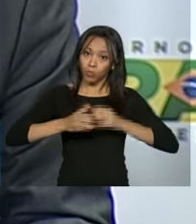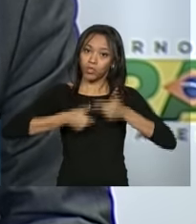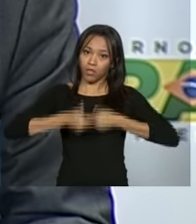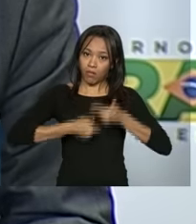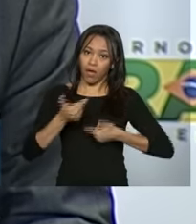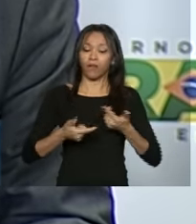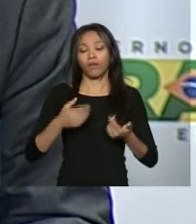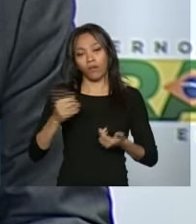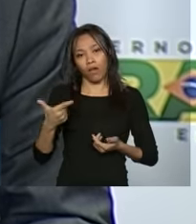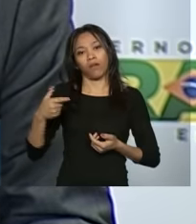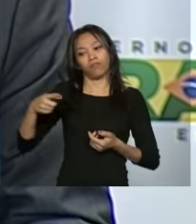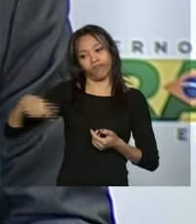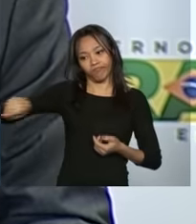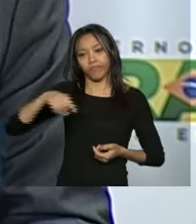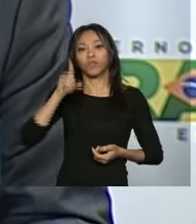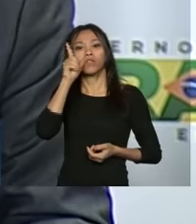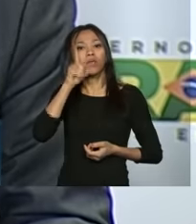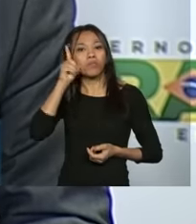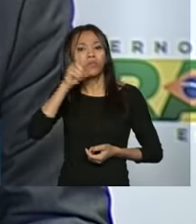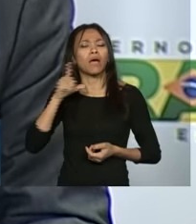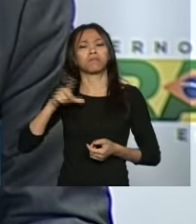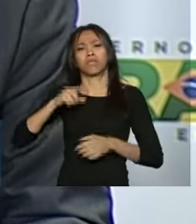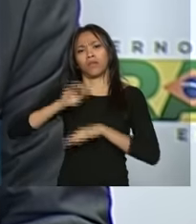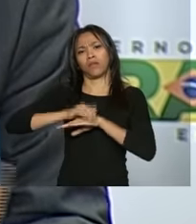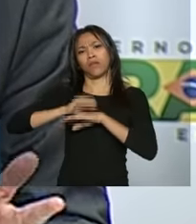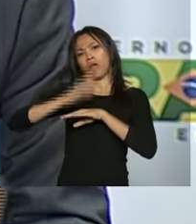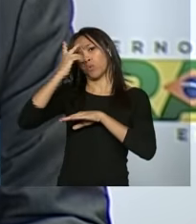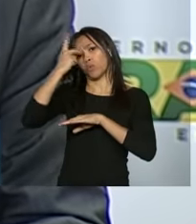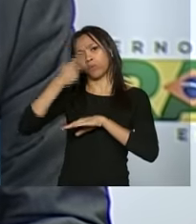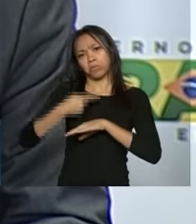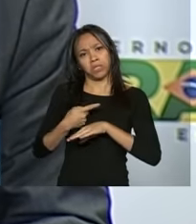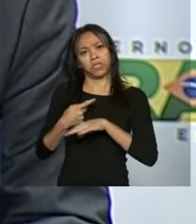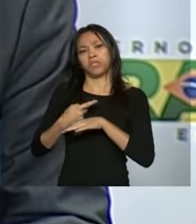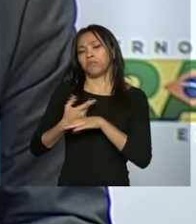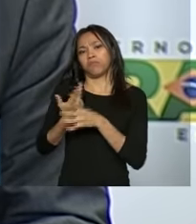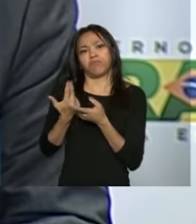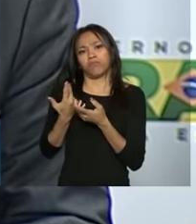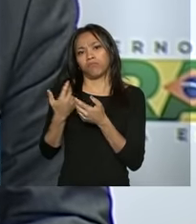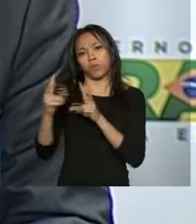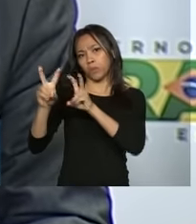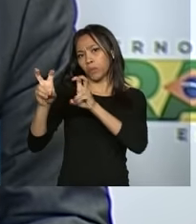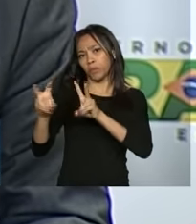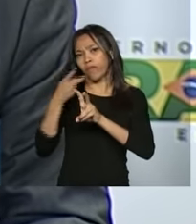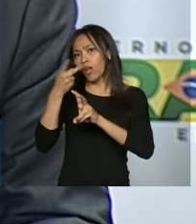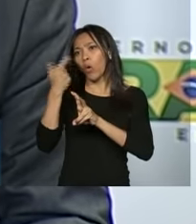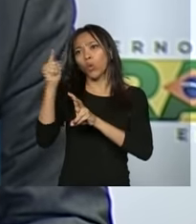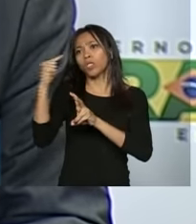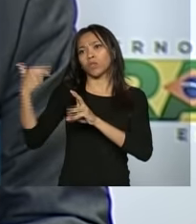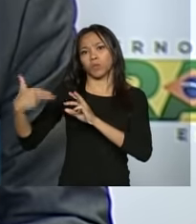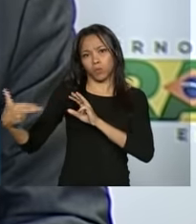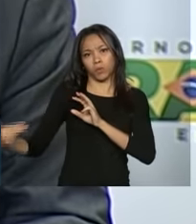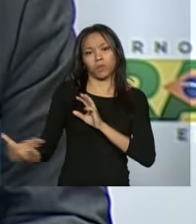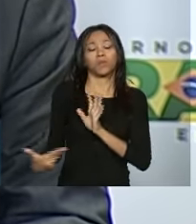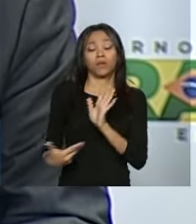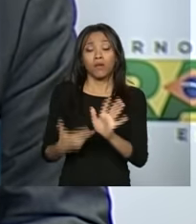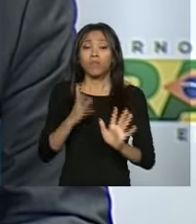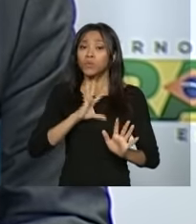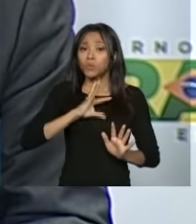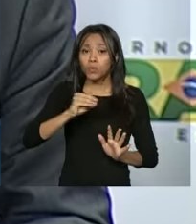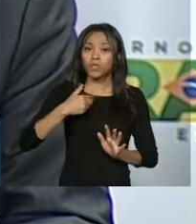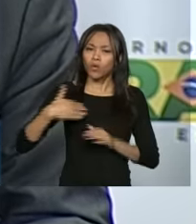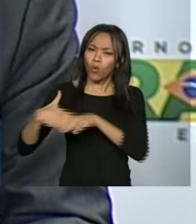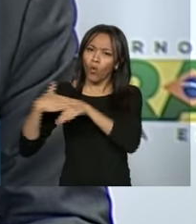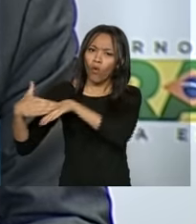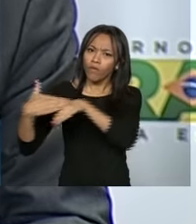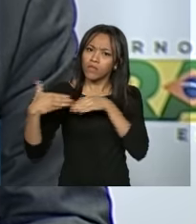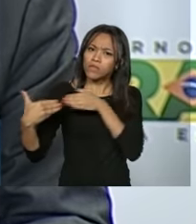os deputados têm autonomia para entrarem em outras outras searas mas eu tenho absoluta convicção por tudo que nós temos dialogado com o